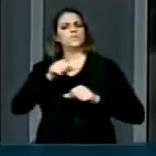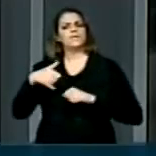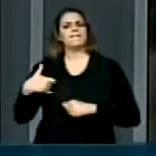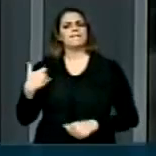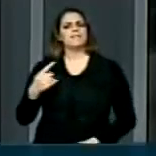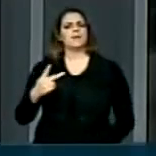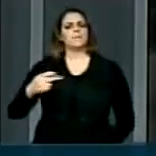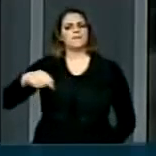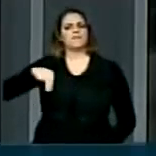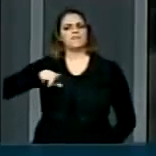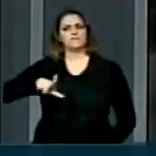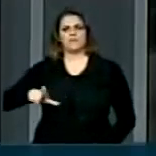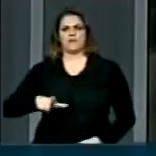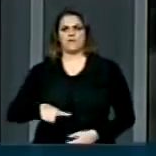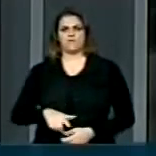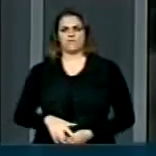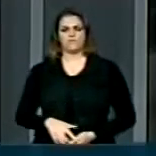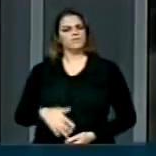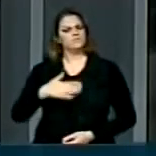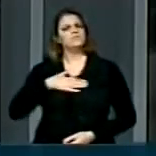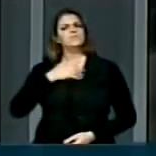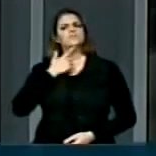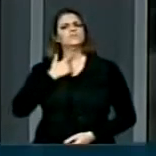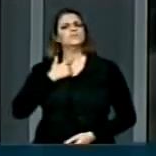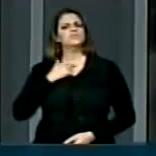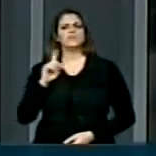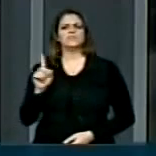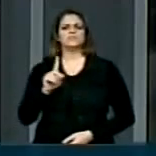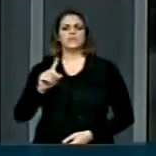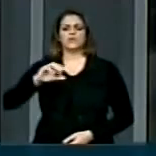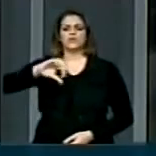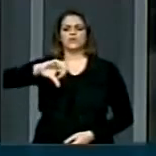Esse não é só meu desejo, é o desejo de